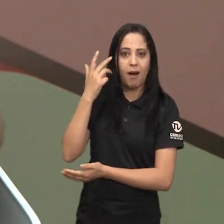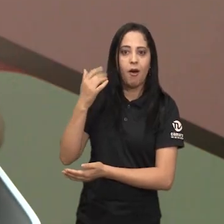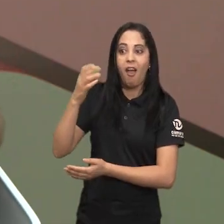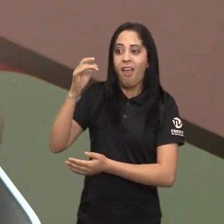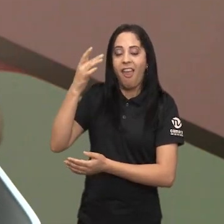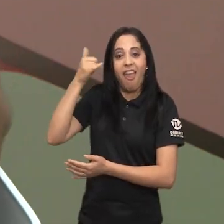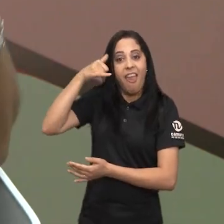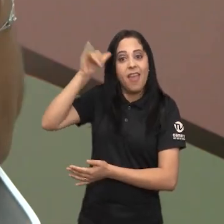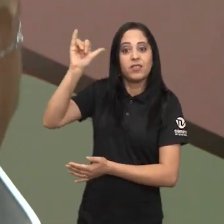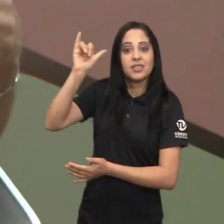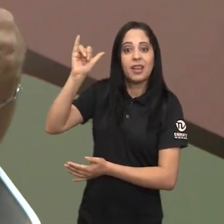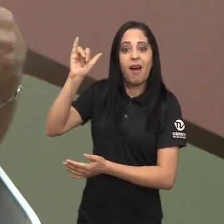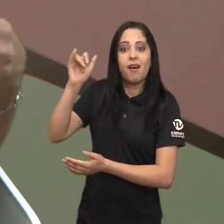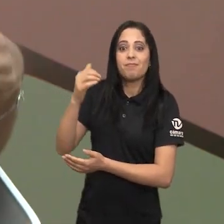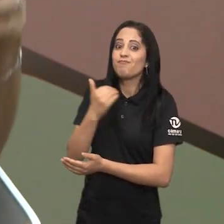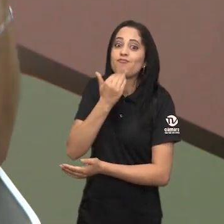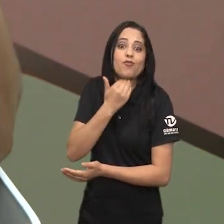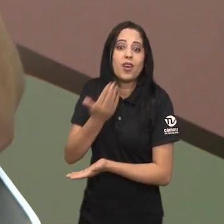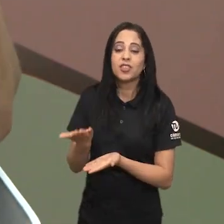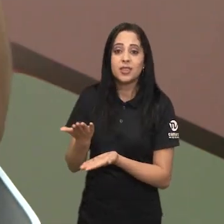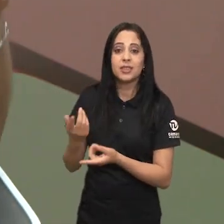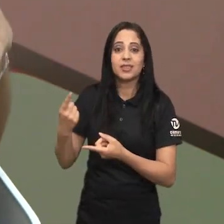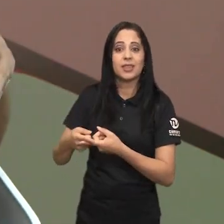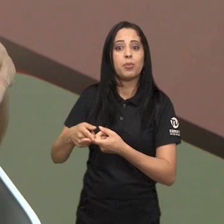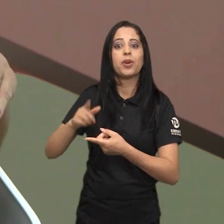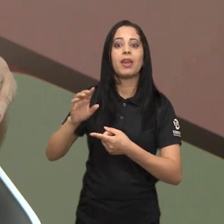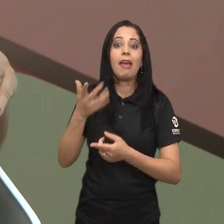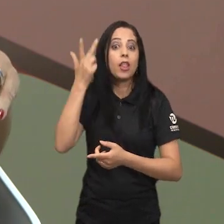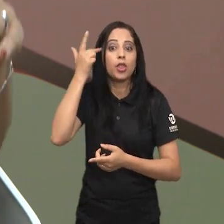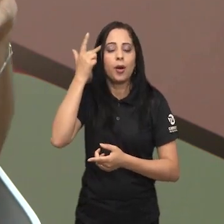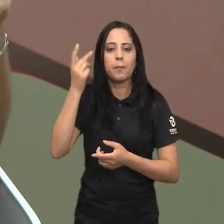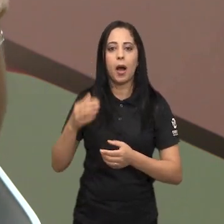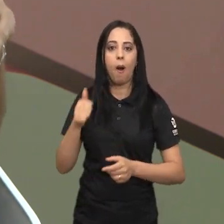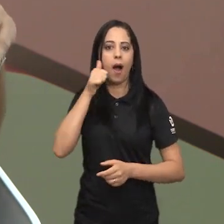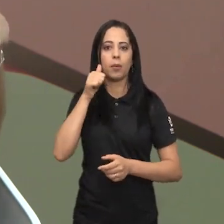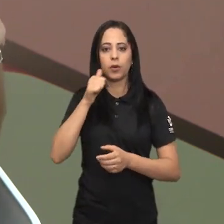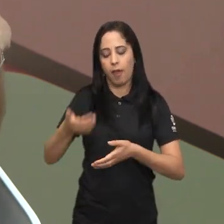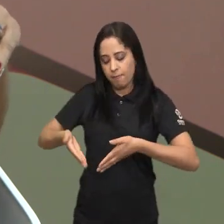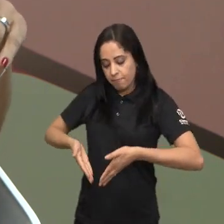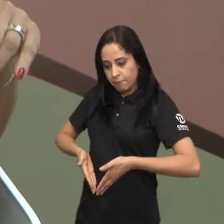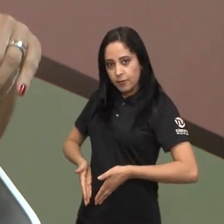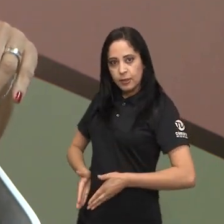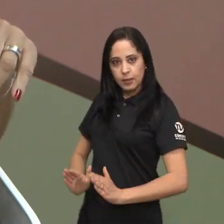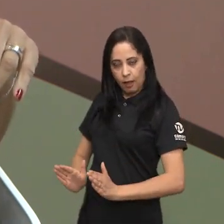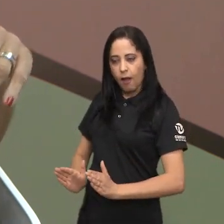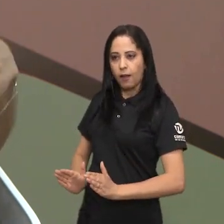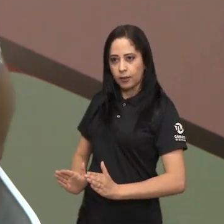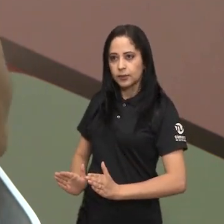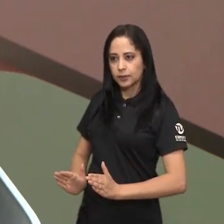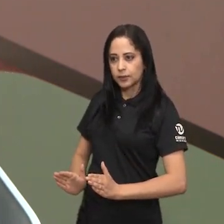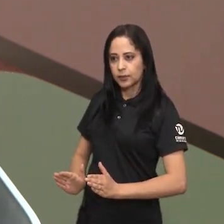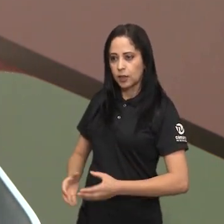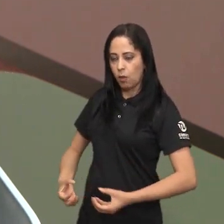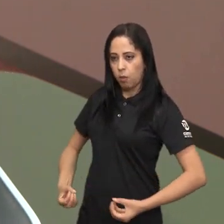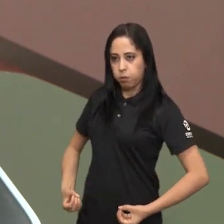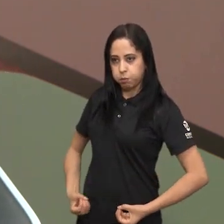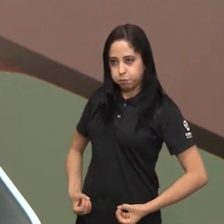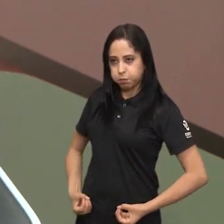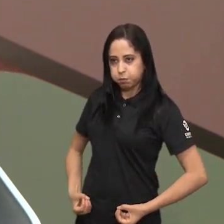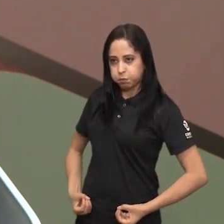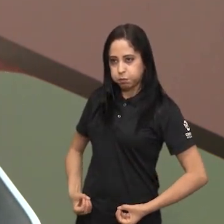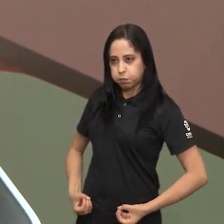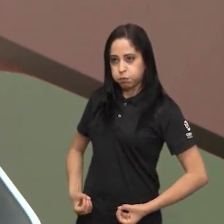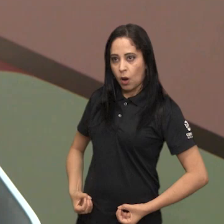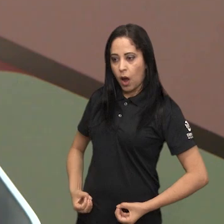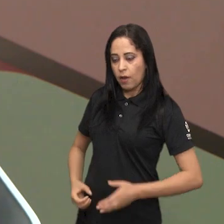uma quantidade de óvulos desde que ela nasceu e essa quantidade vai acabar e vai parar de produzir